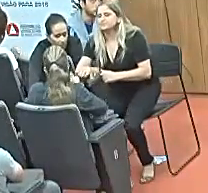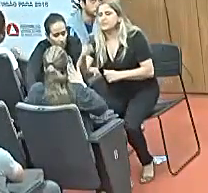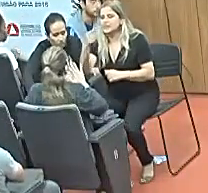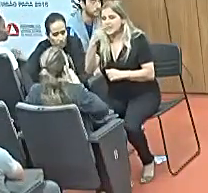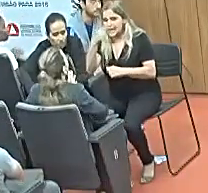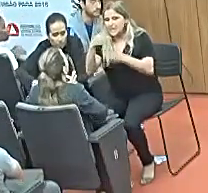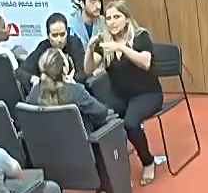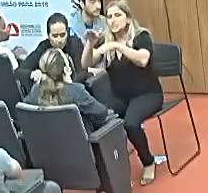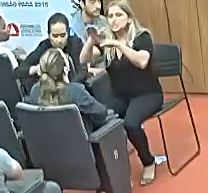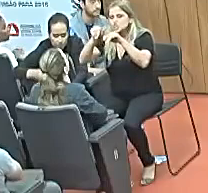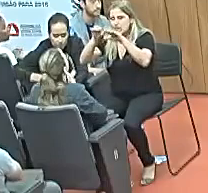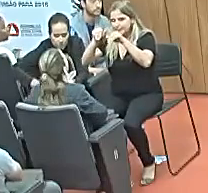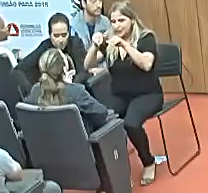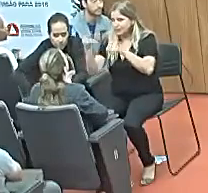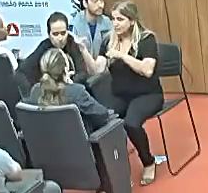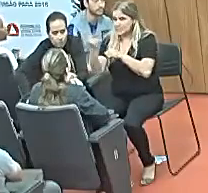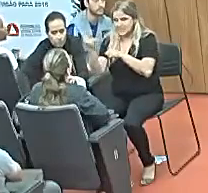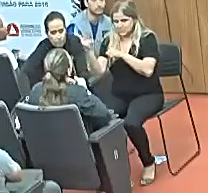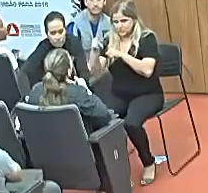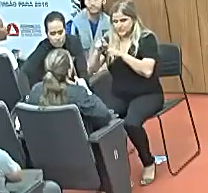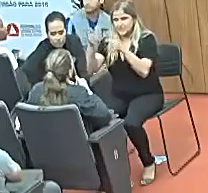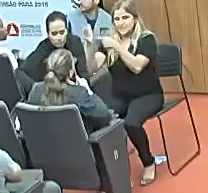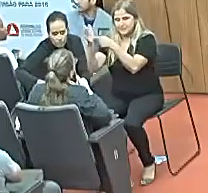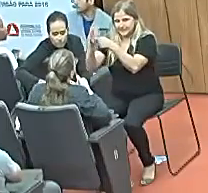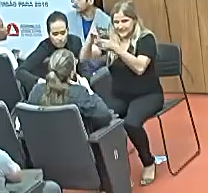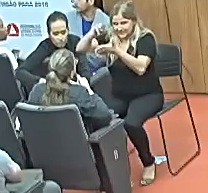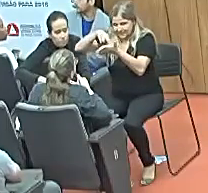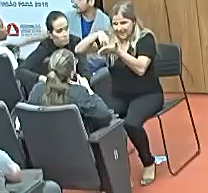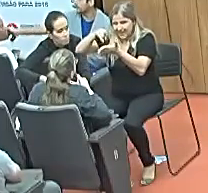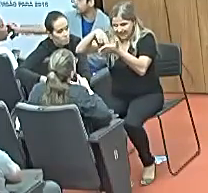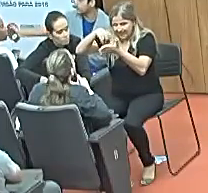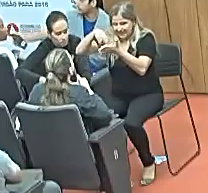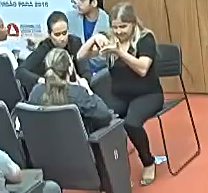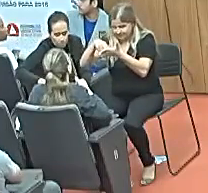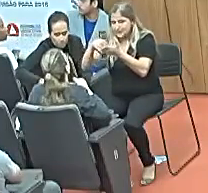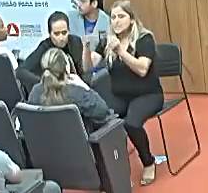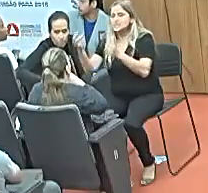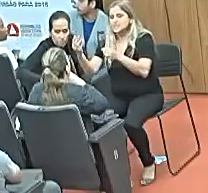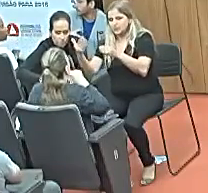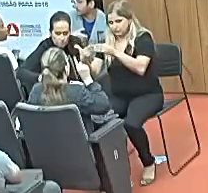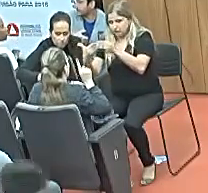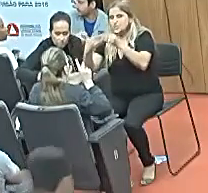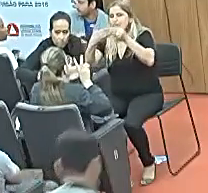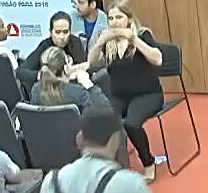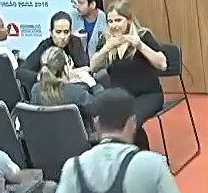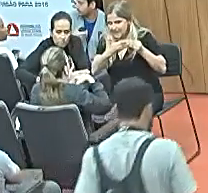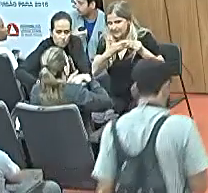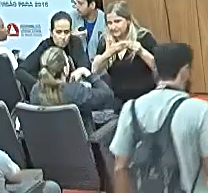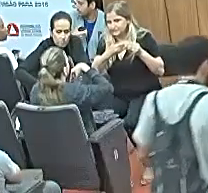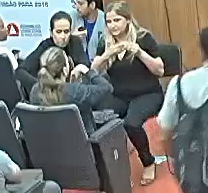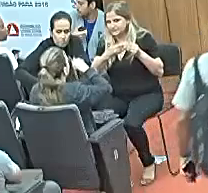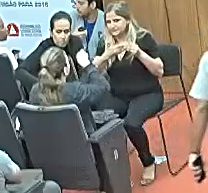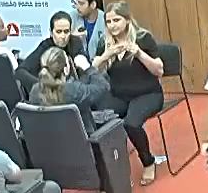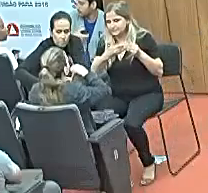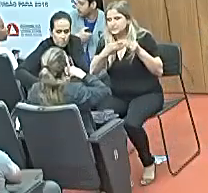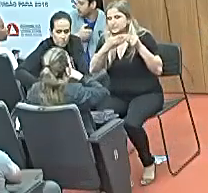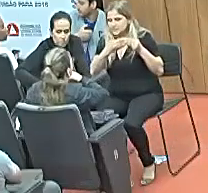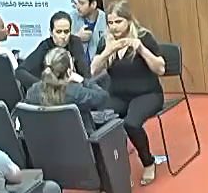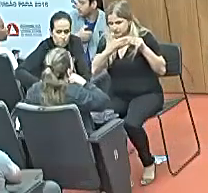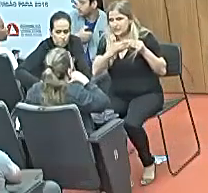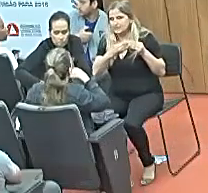boa noite a todos eu sou mariângela apesar de ser funcionária da secretaria de estado da